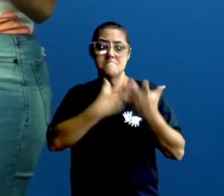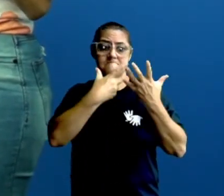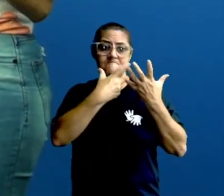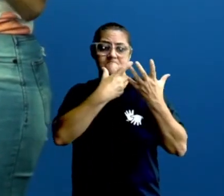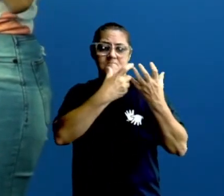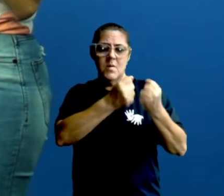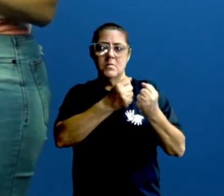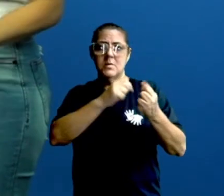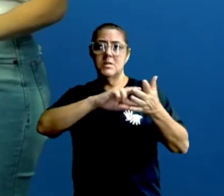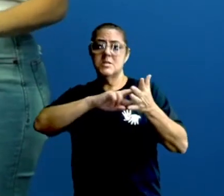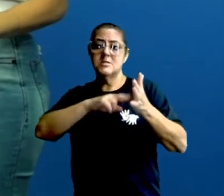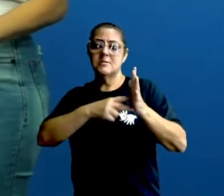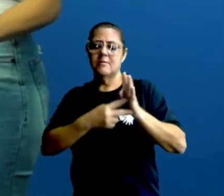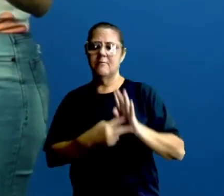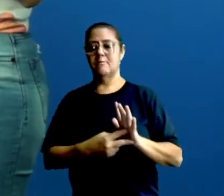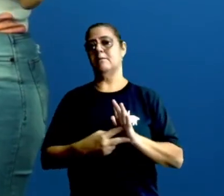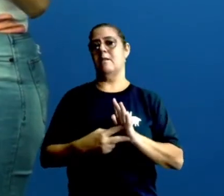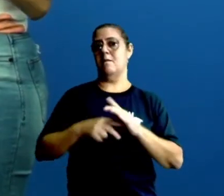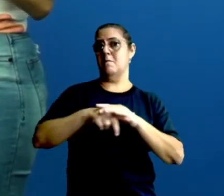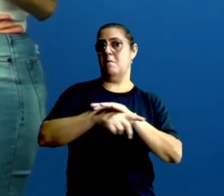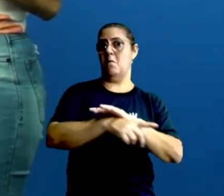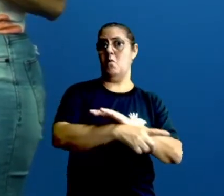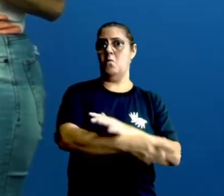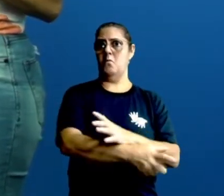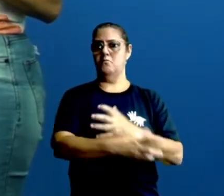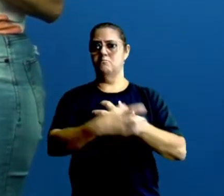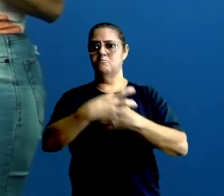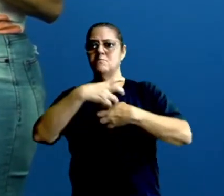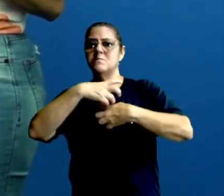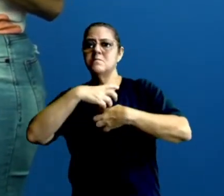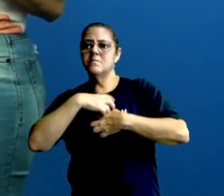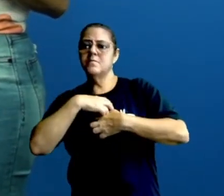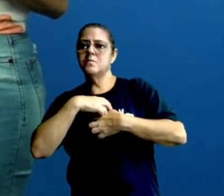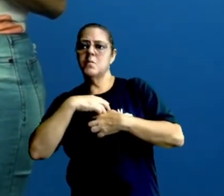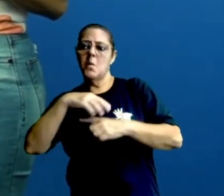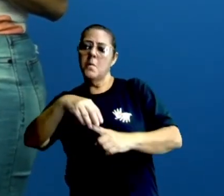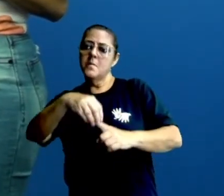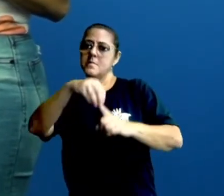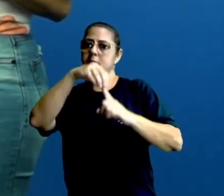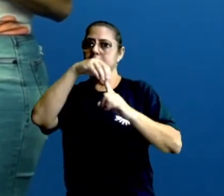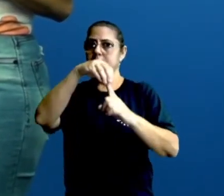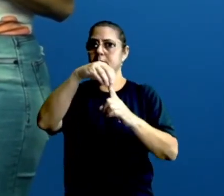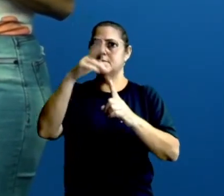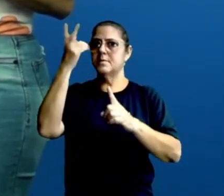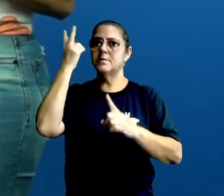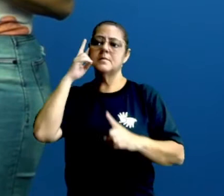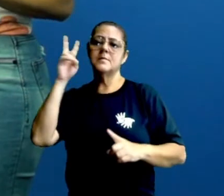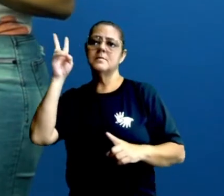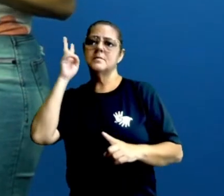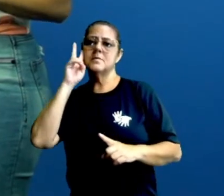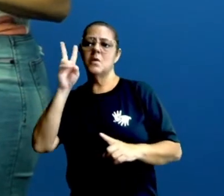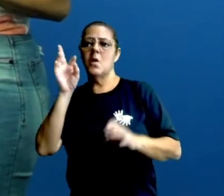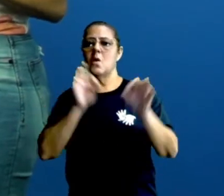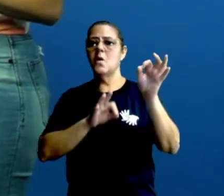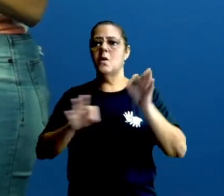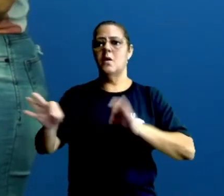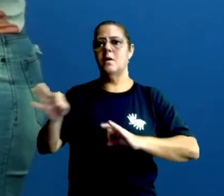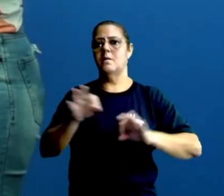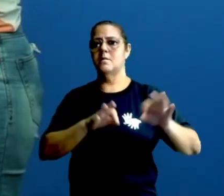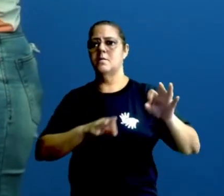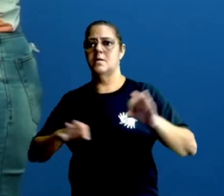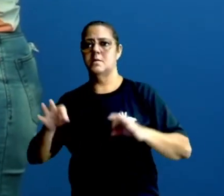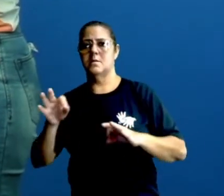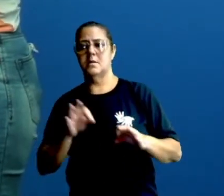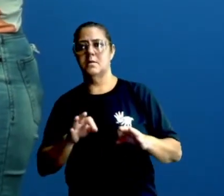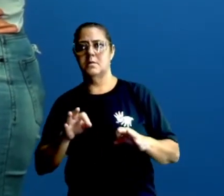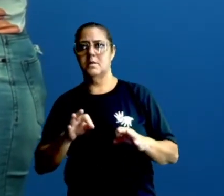muito significativa um ponto importante da nossa história, a organização